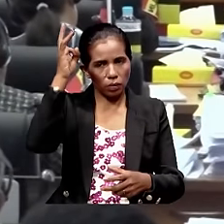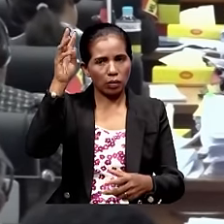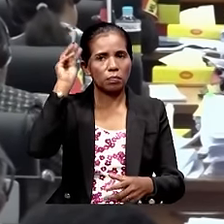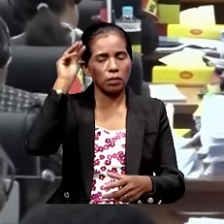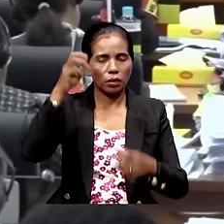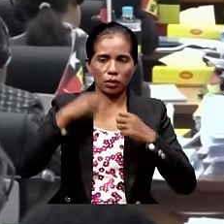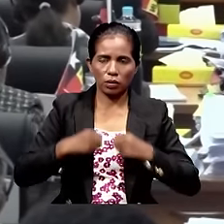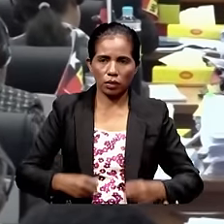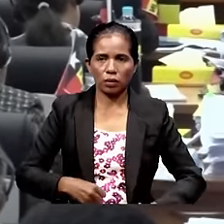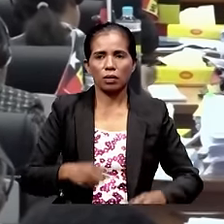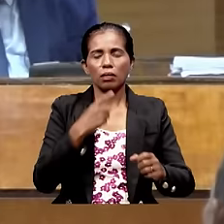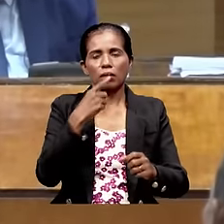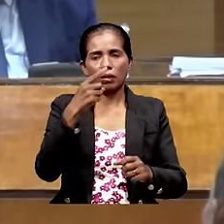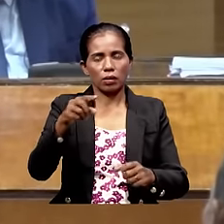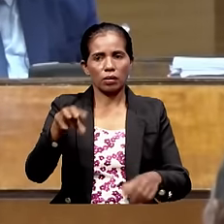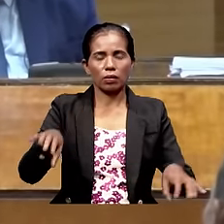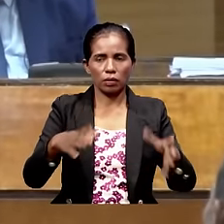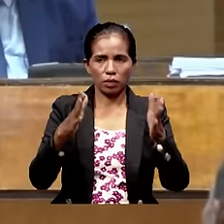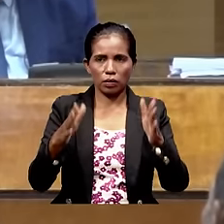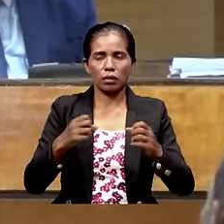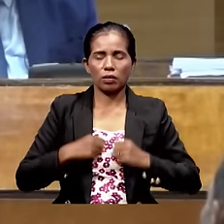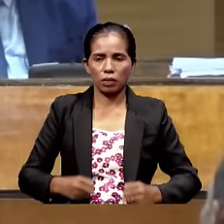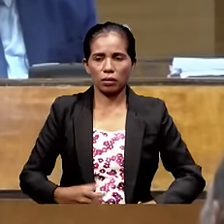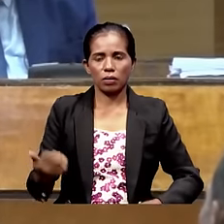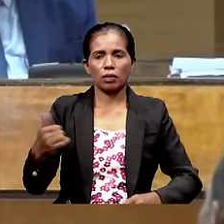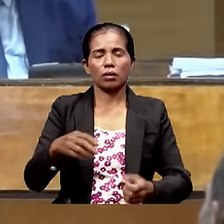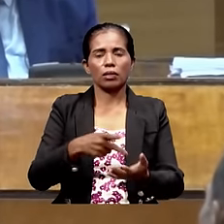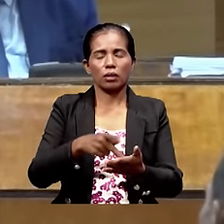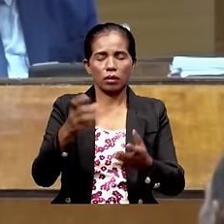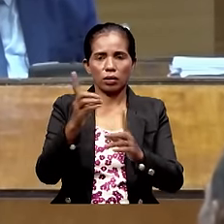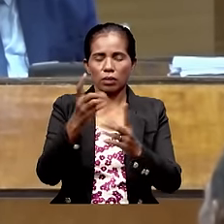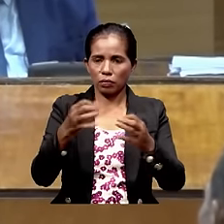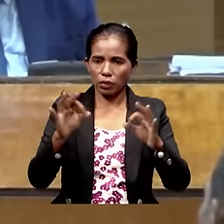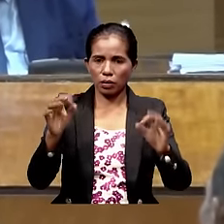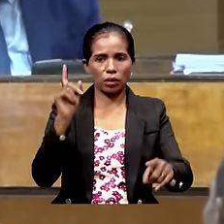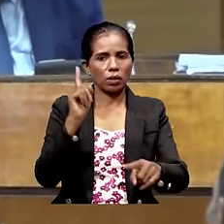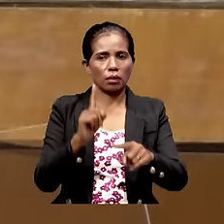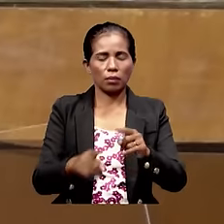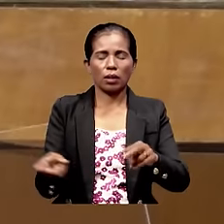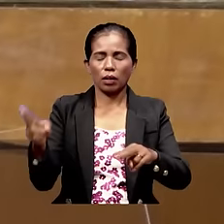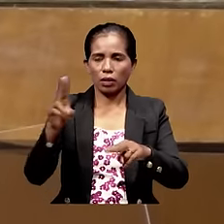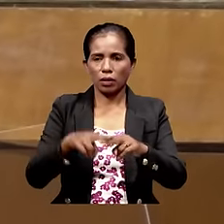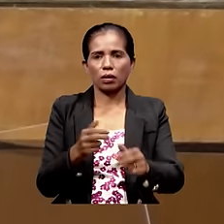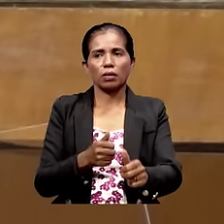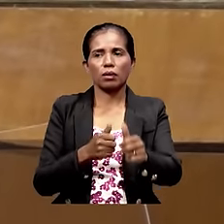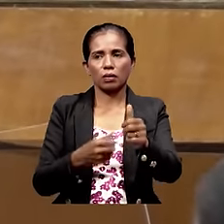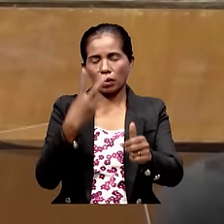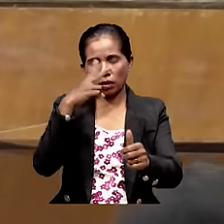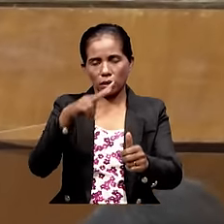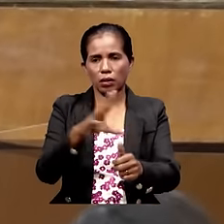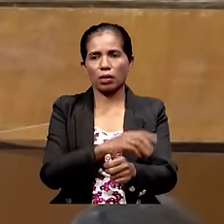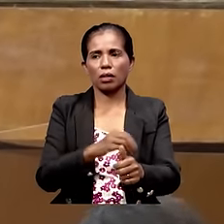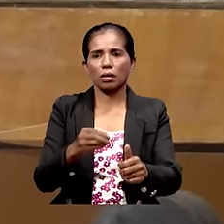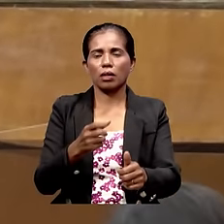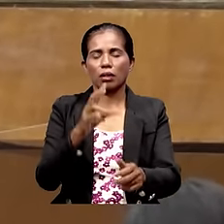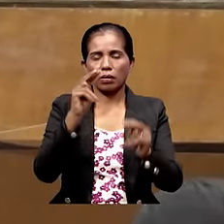ministra saudi informa profissional saudi sira ne be contrato termina no labele estende basea ba avaliação desempenho